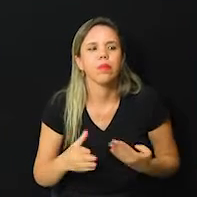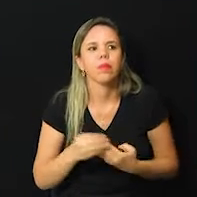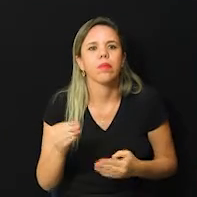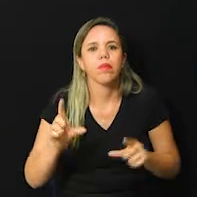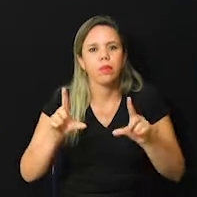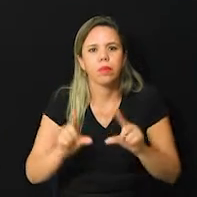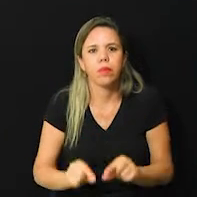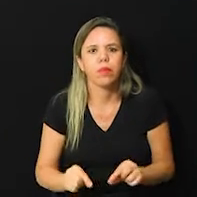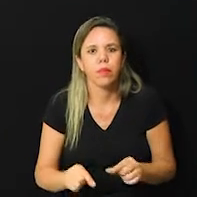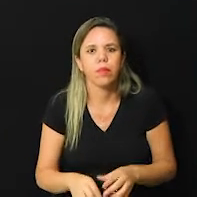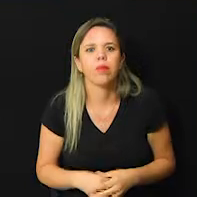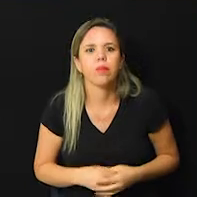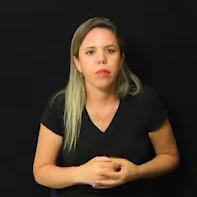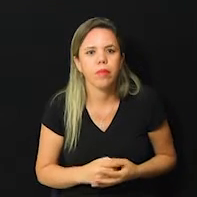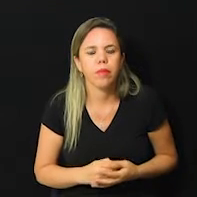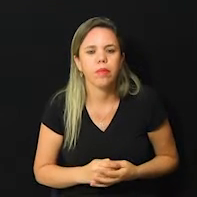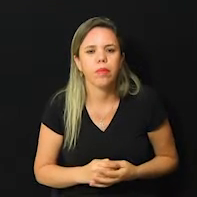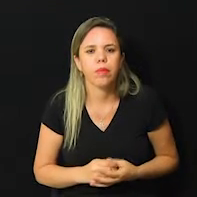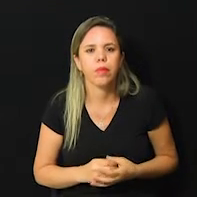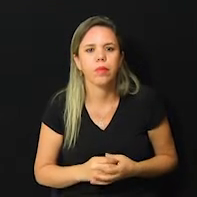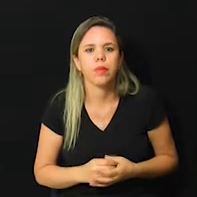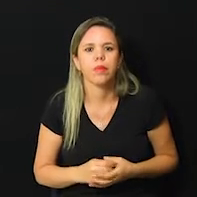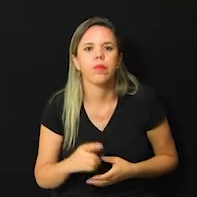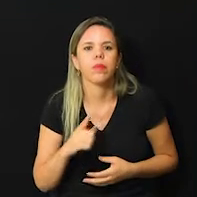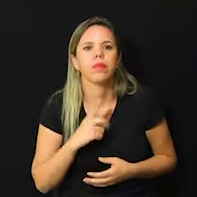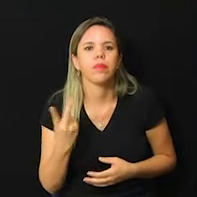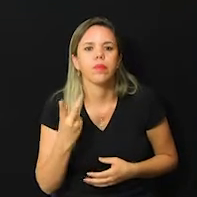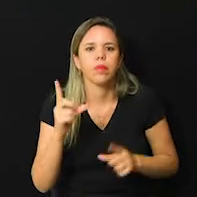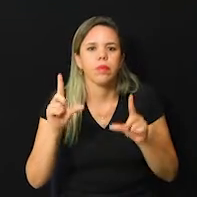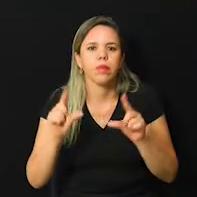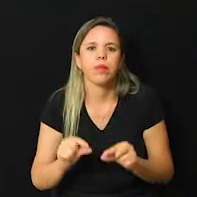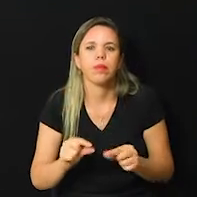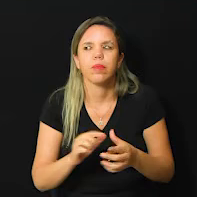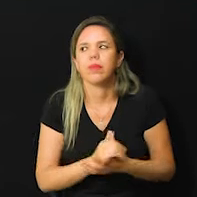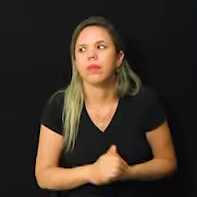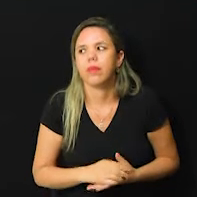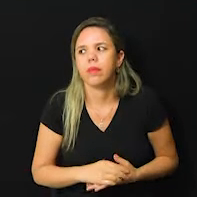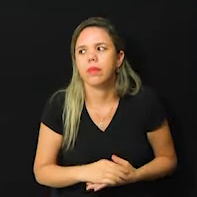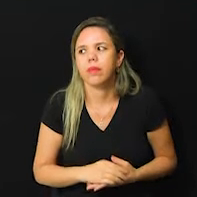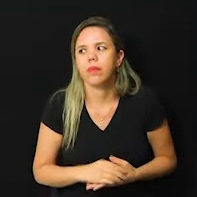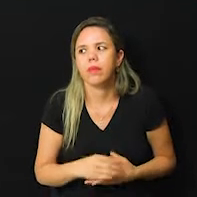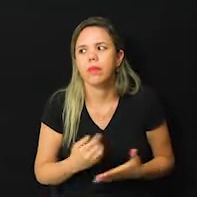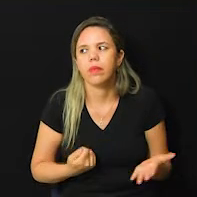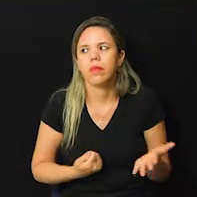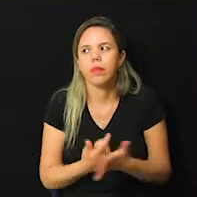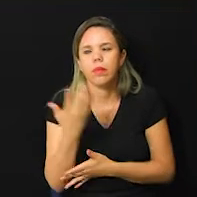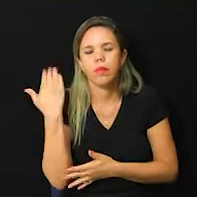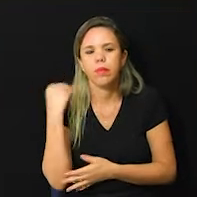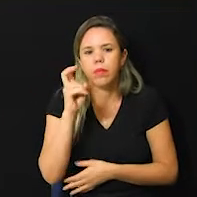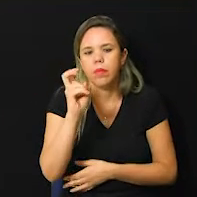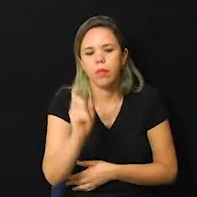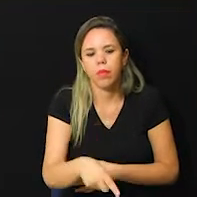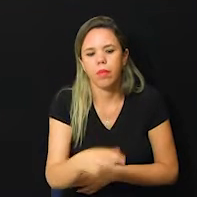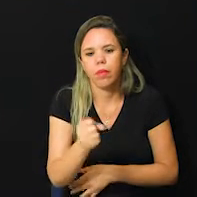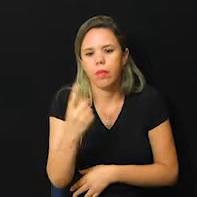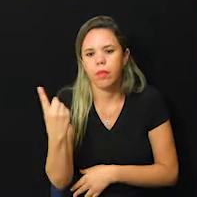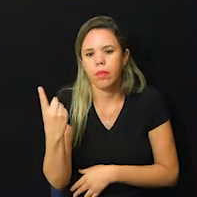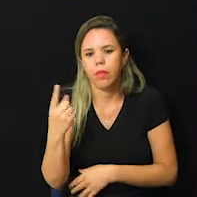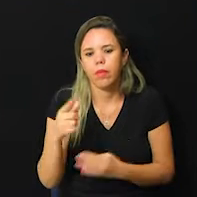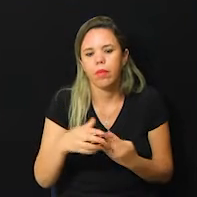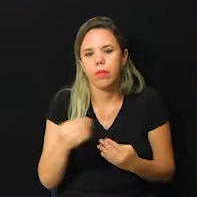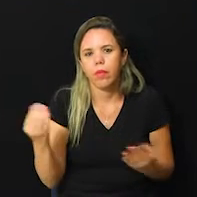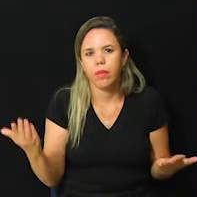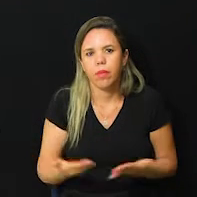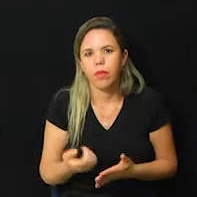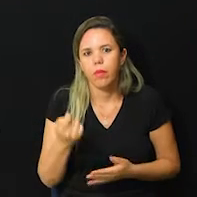que o dólar Caiu um pouquinho aí já vai ter um valor a menos tu quando eu paguei estava 181 o